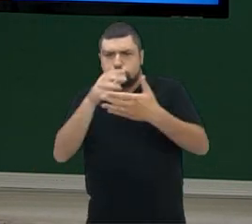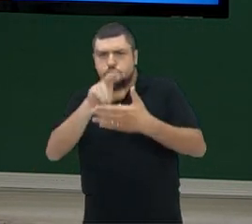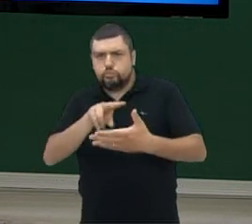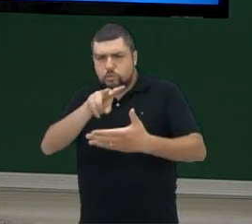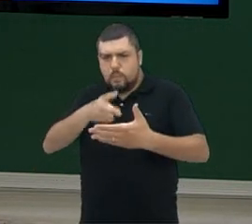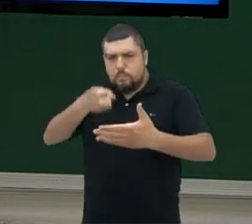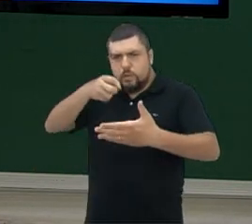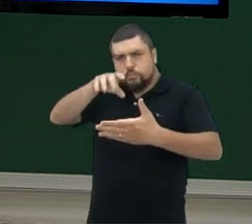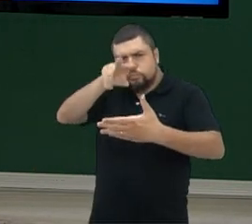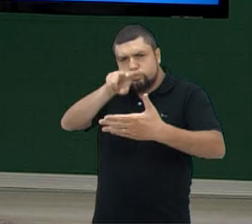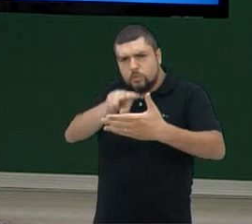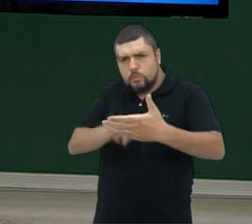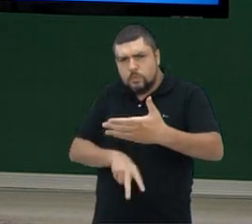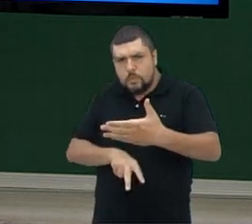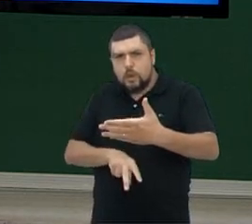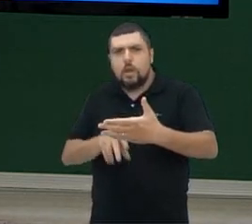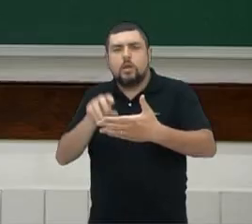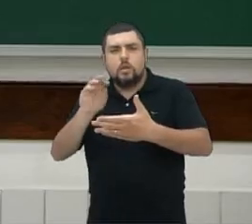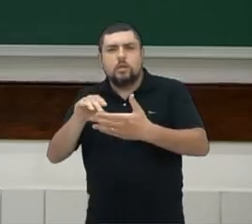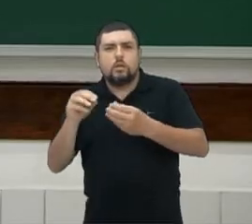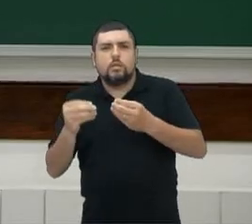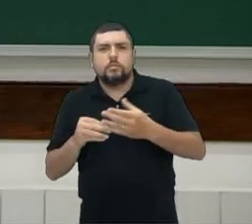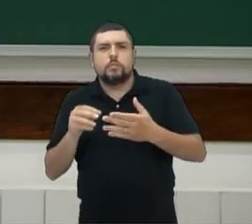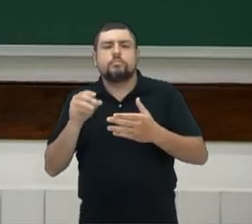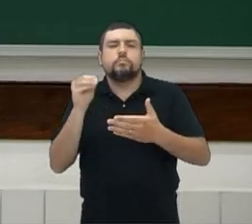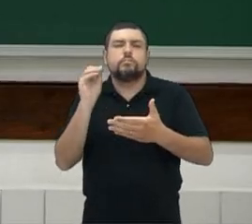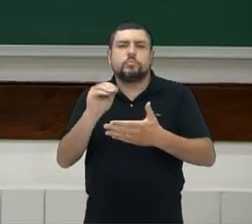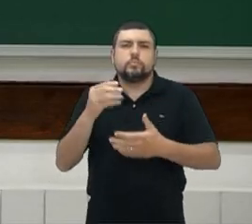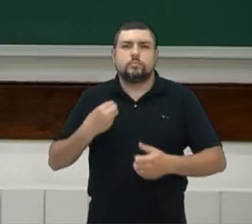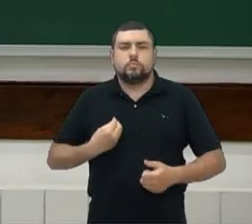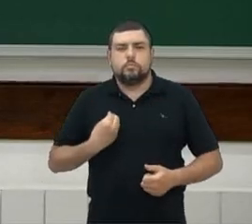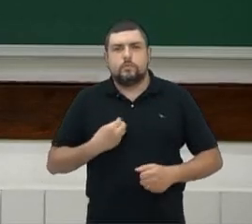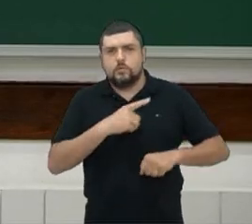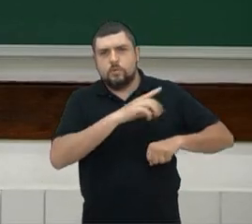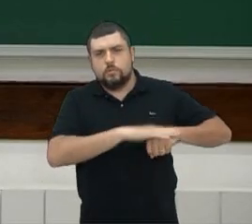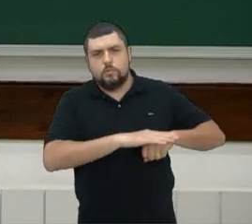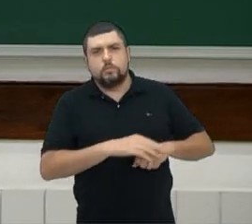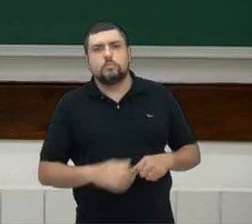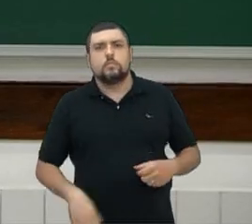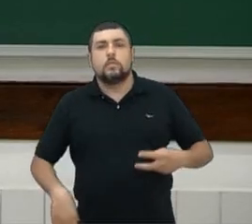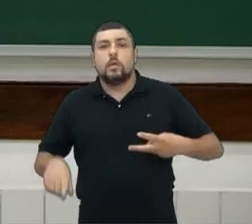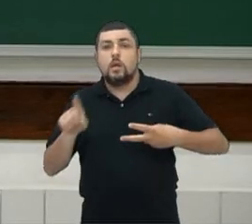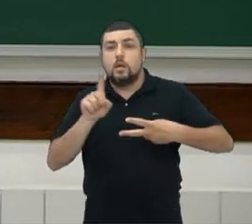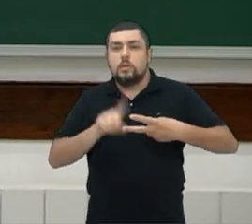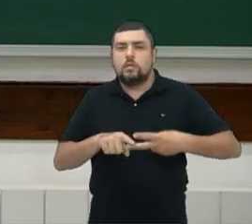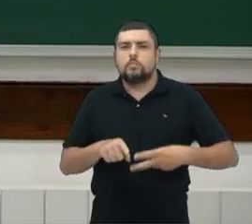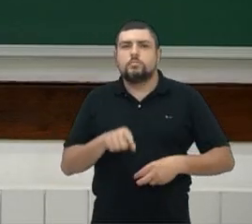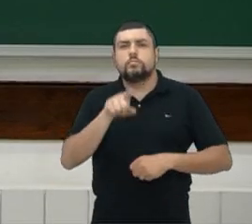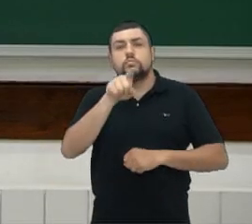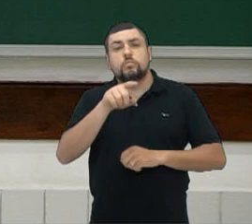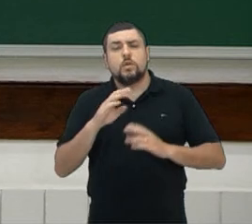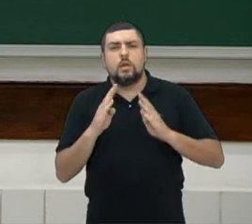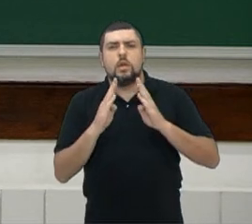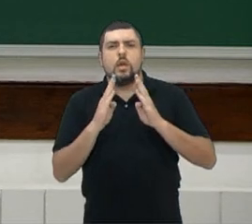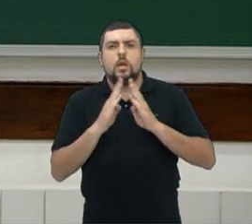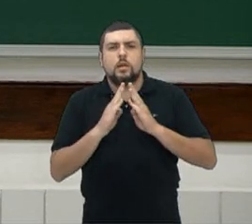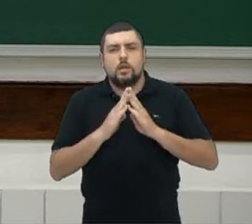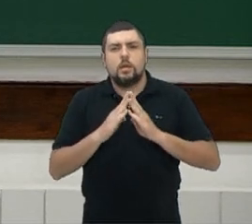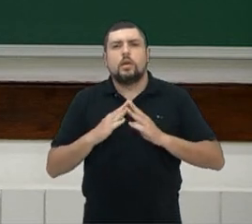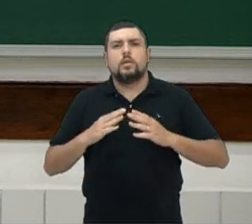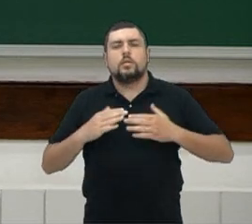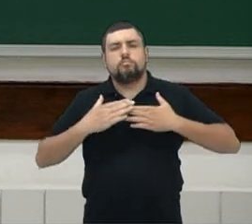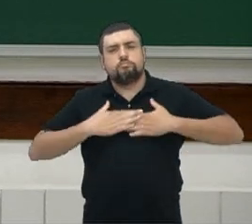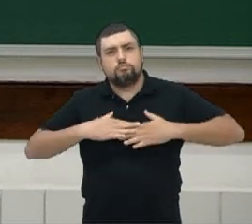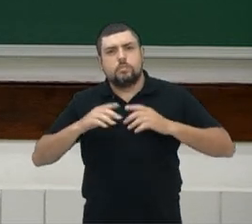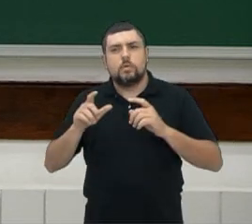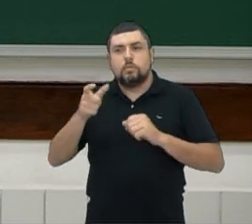nosso sistema que nós chamamos de RCO. Segundo recado, também muito importante, está em casa, está assistindo às aulas